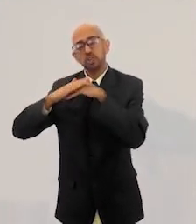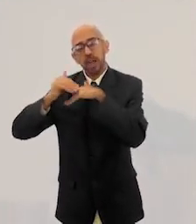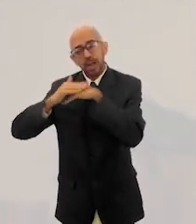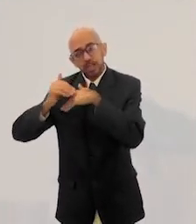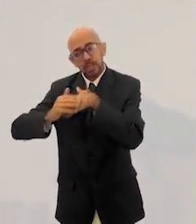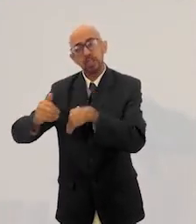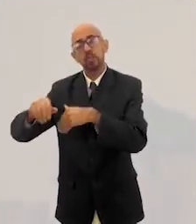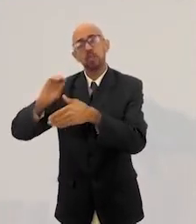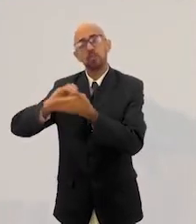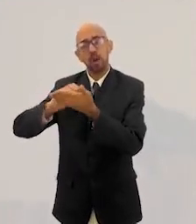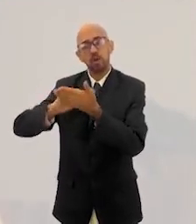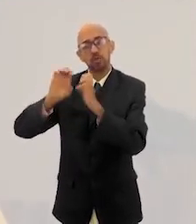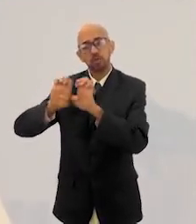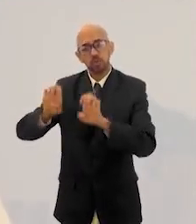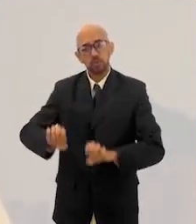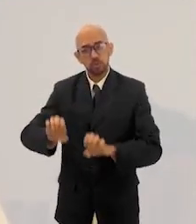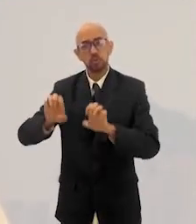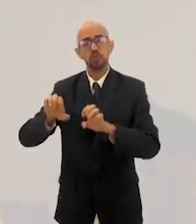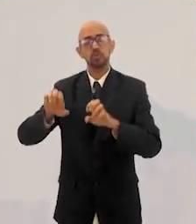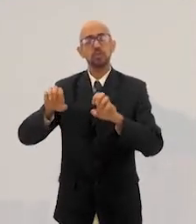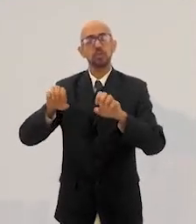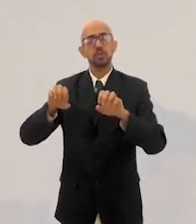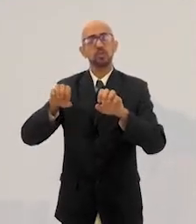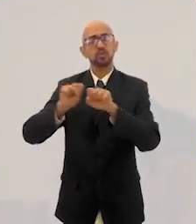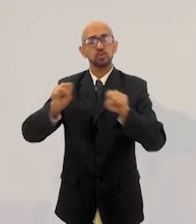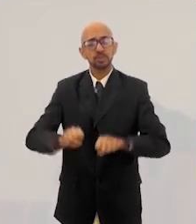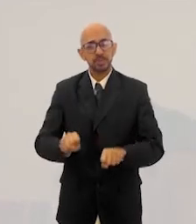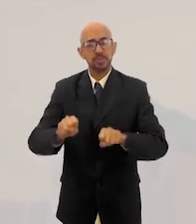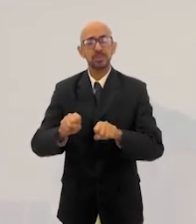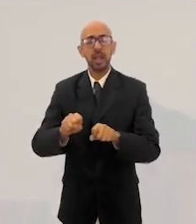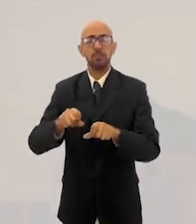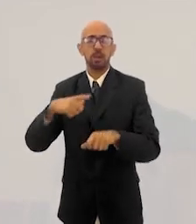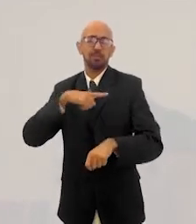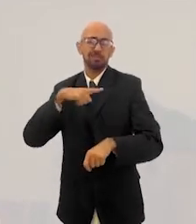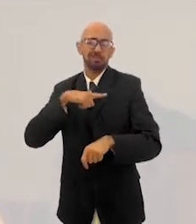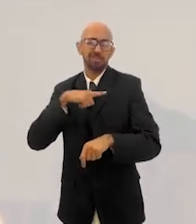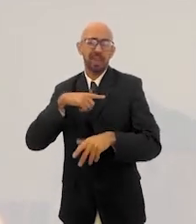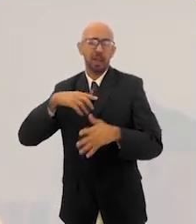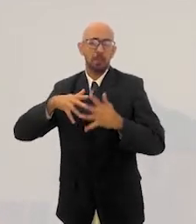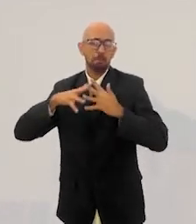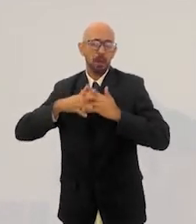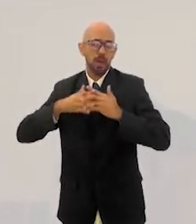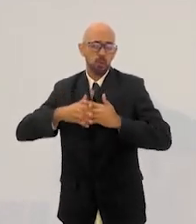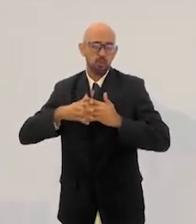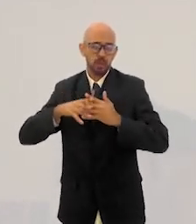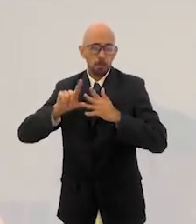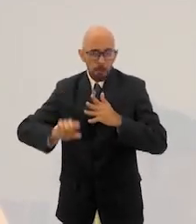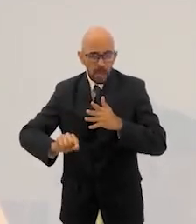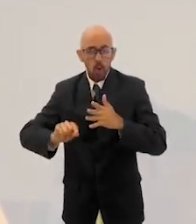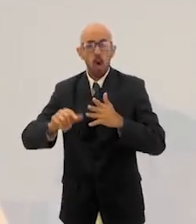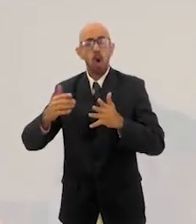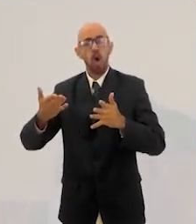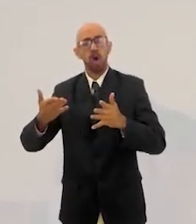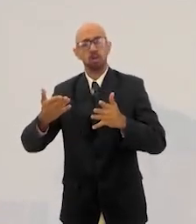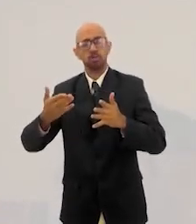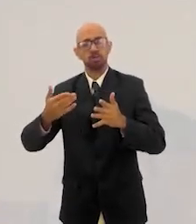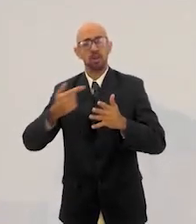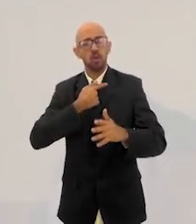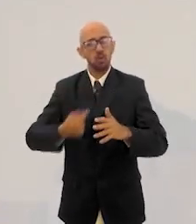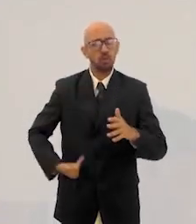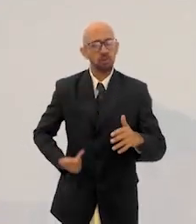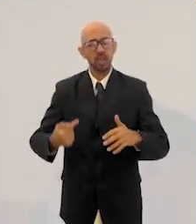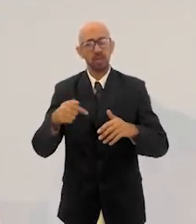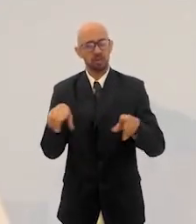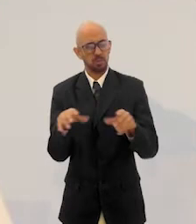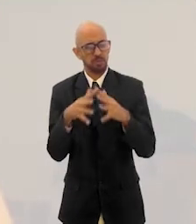falta de uma estrutura, de um sistema menos caótico de viver. Em que a gente fala muito sobre